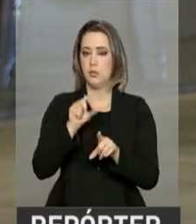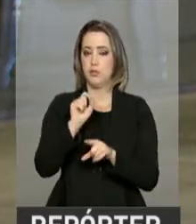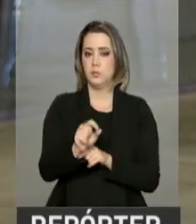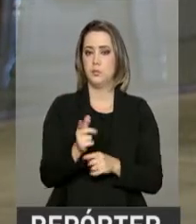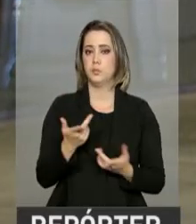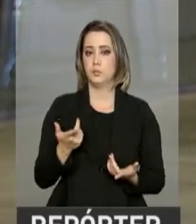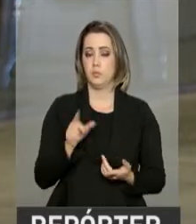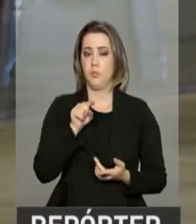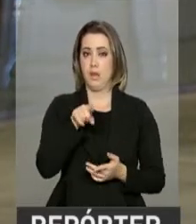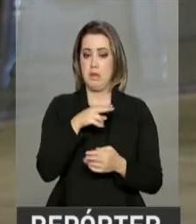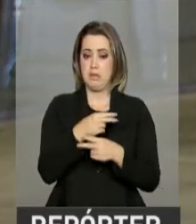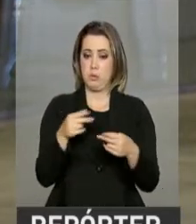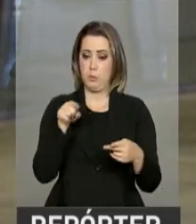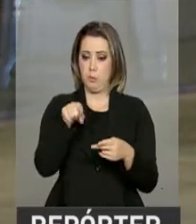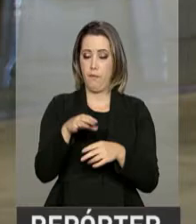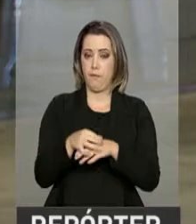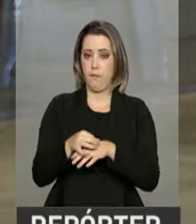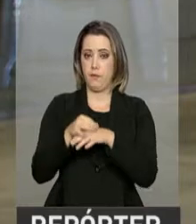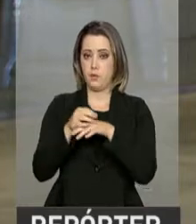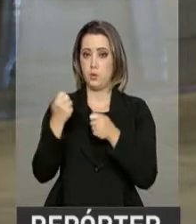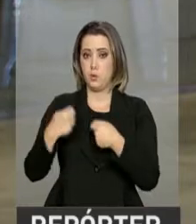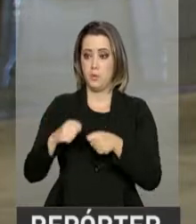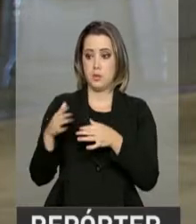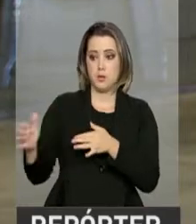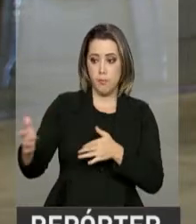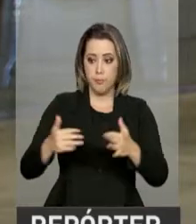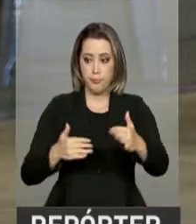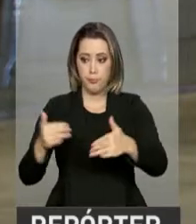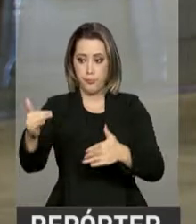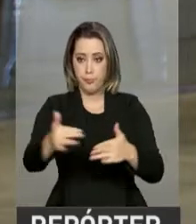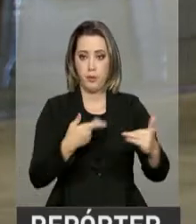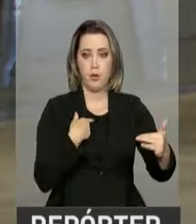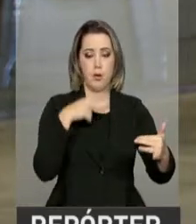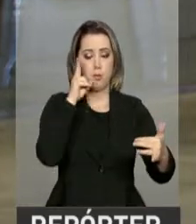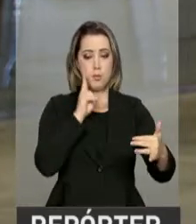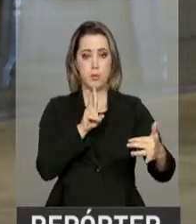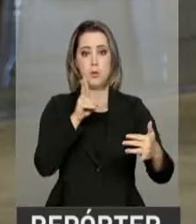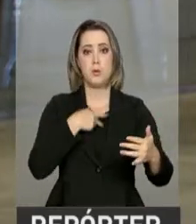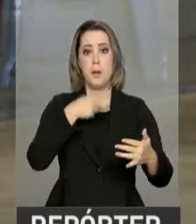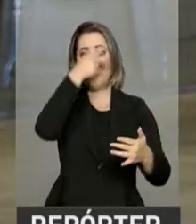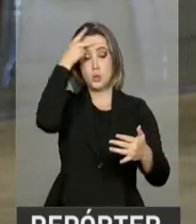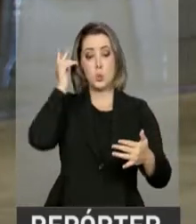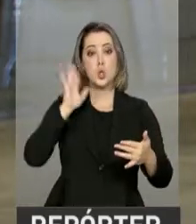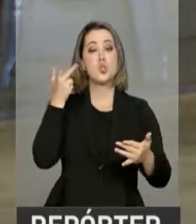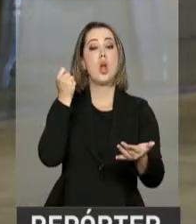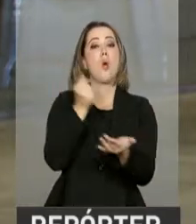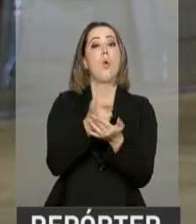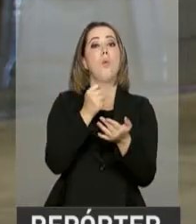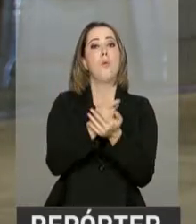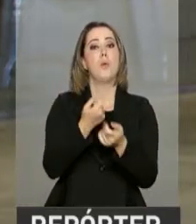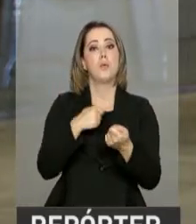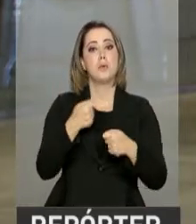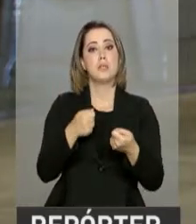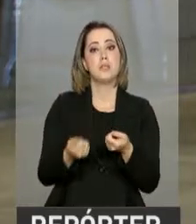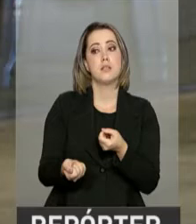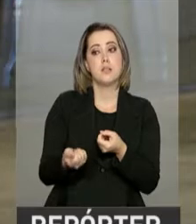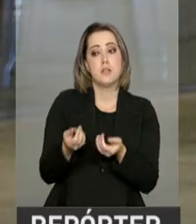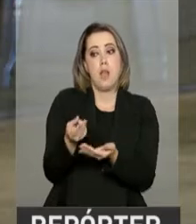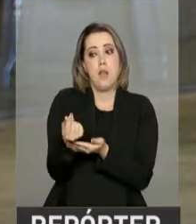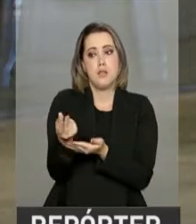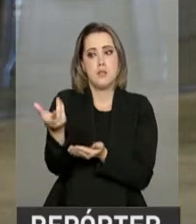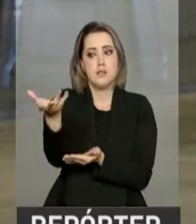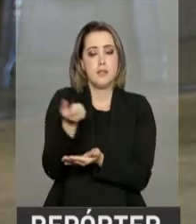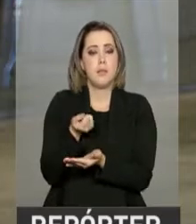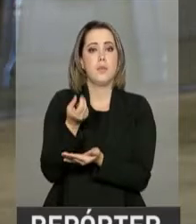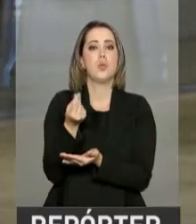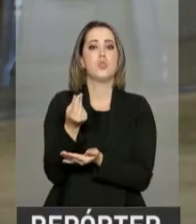fraca esses produtos devem ser recolhidos e o consumidor deve ser reembolsado por meio de nota à cena com